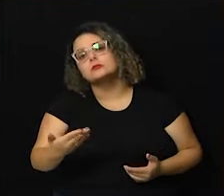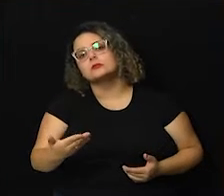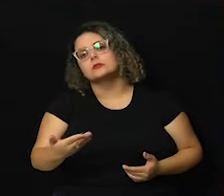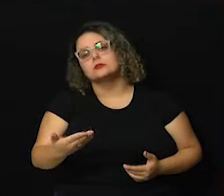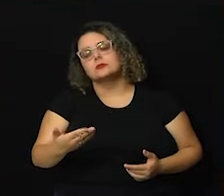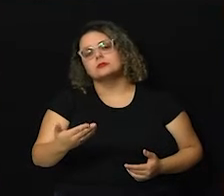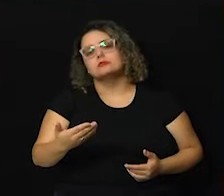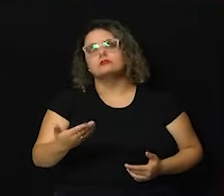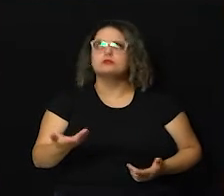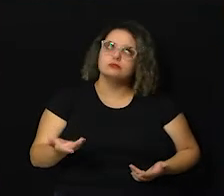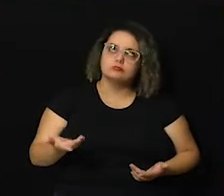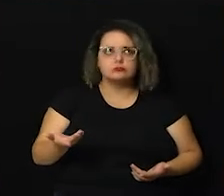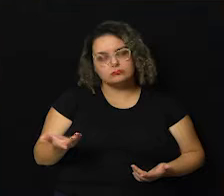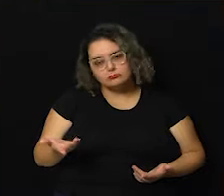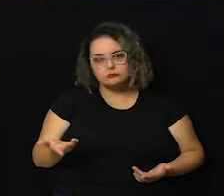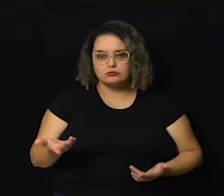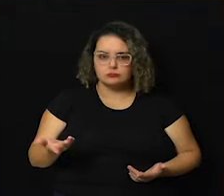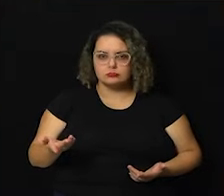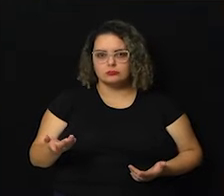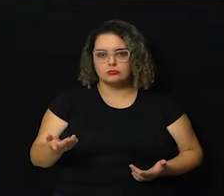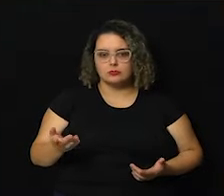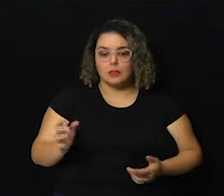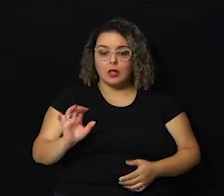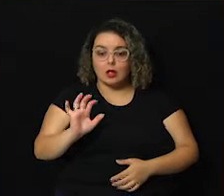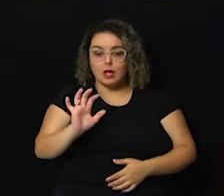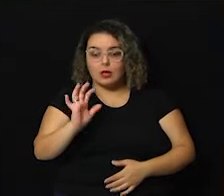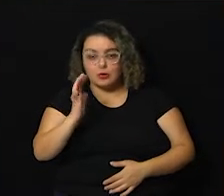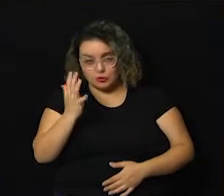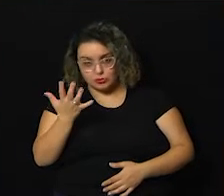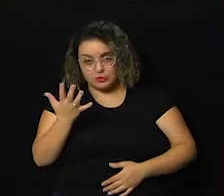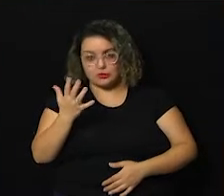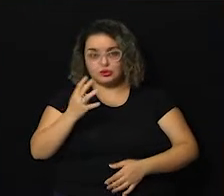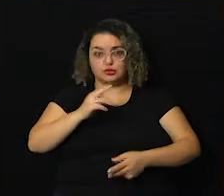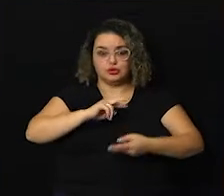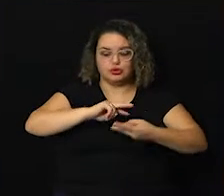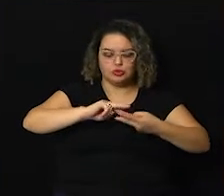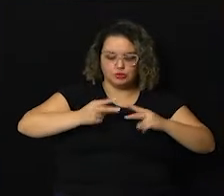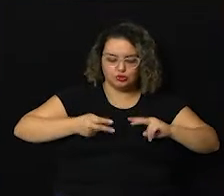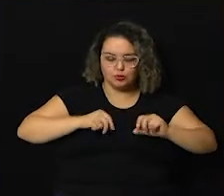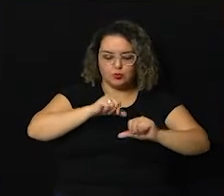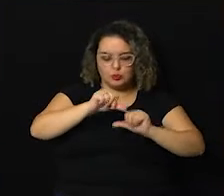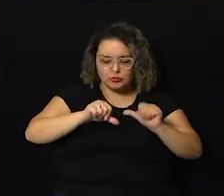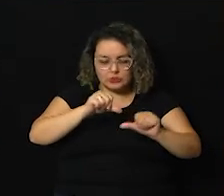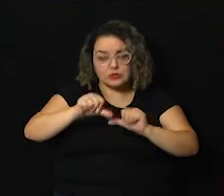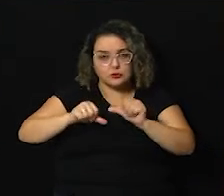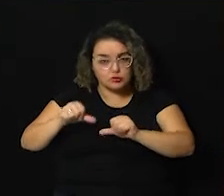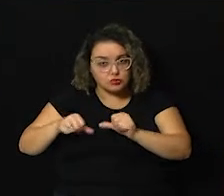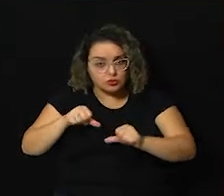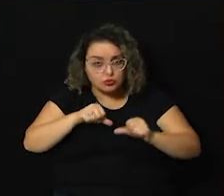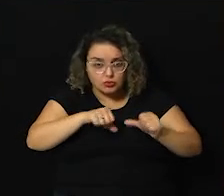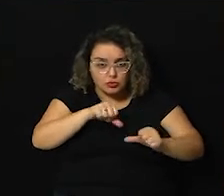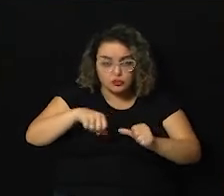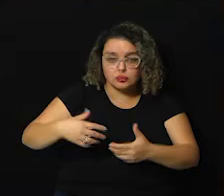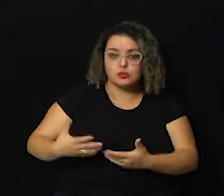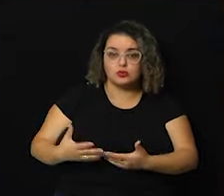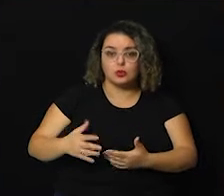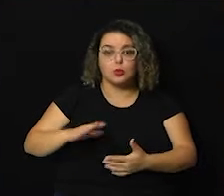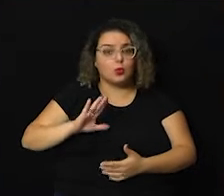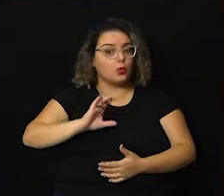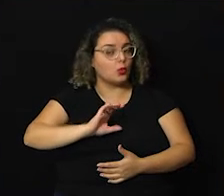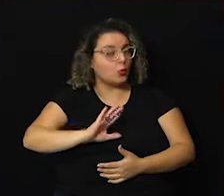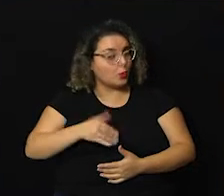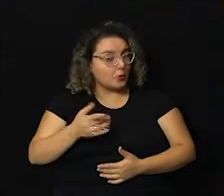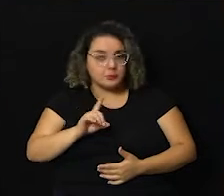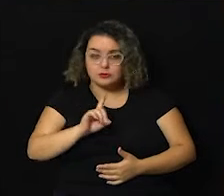eventualmente, vamos dizer, promovem a ocorrência de mutações genéticas, e essas mutações, quando elas não